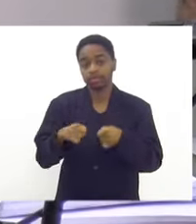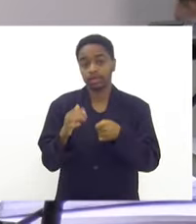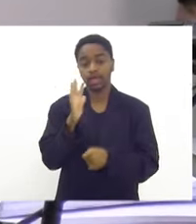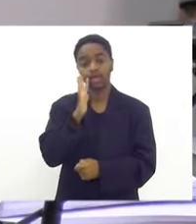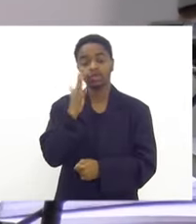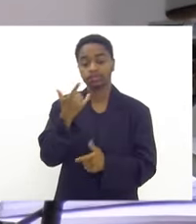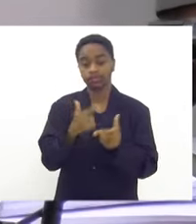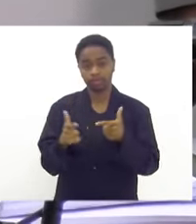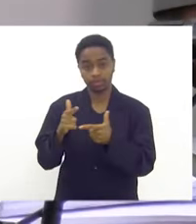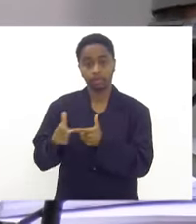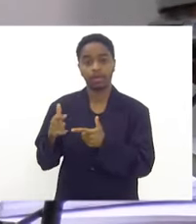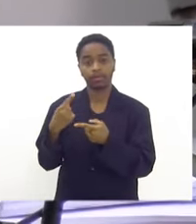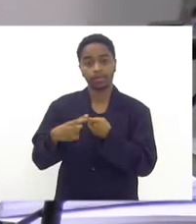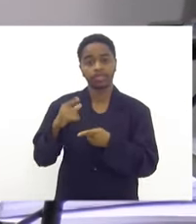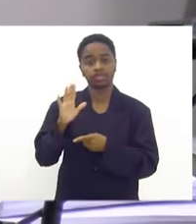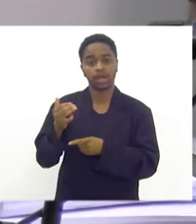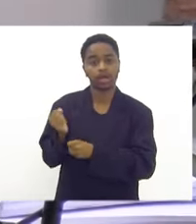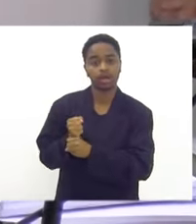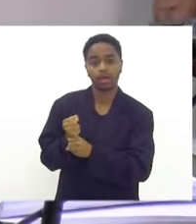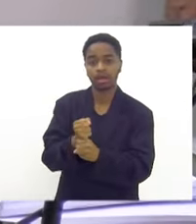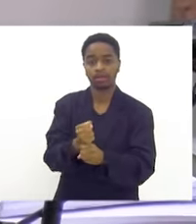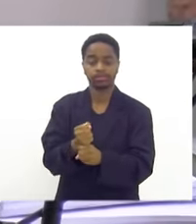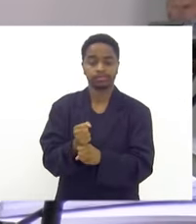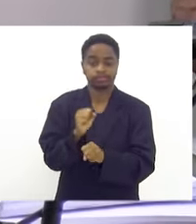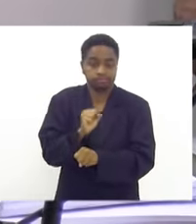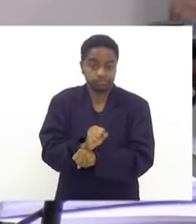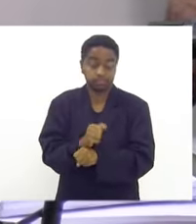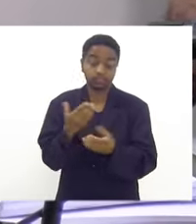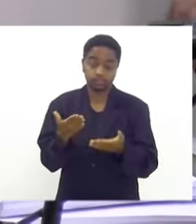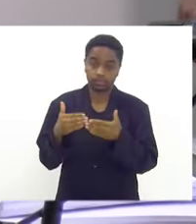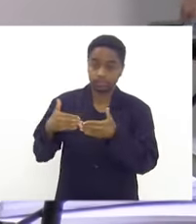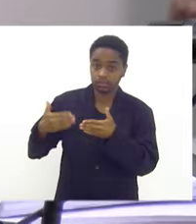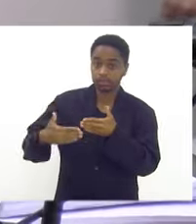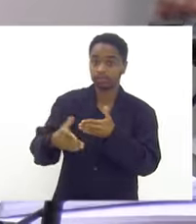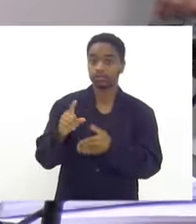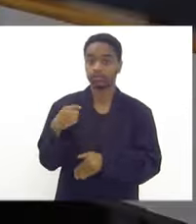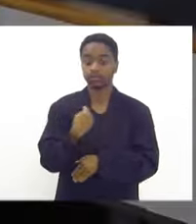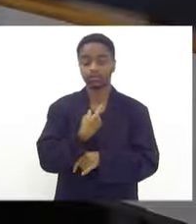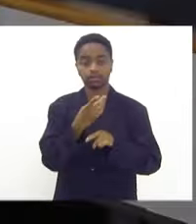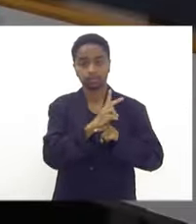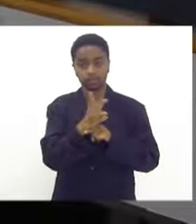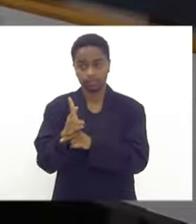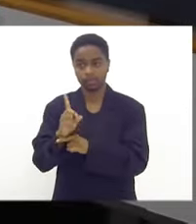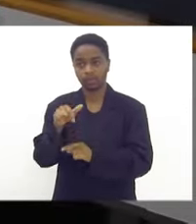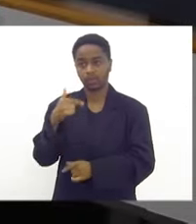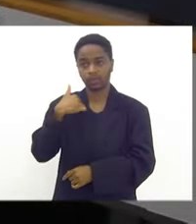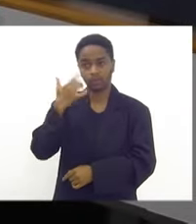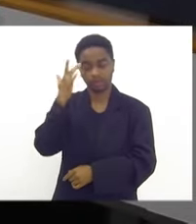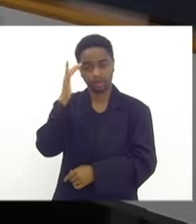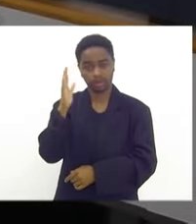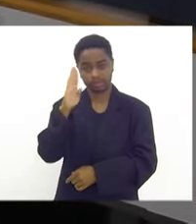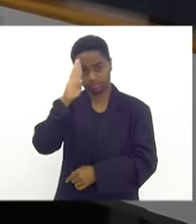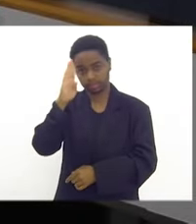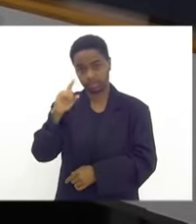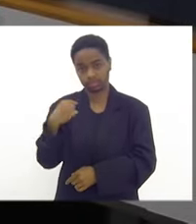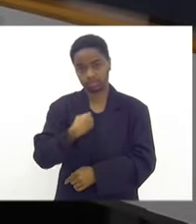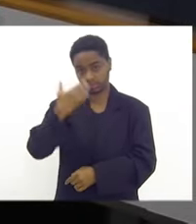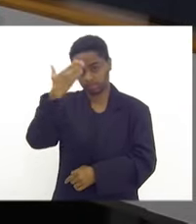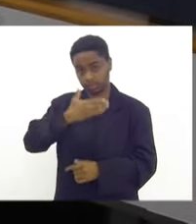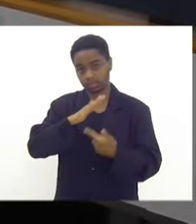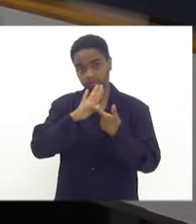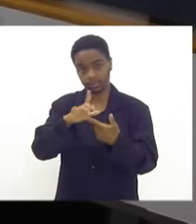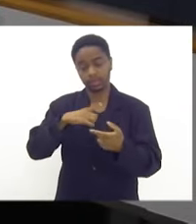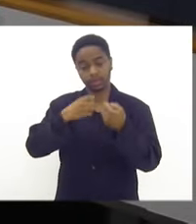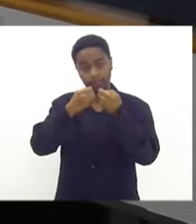esse embrolho que já tá há muito tempo então daqui para frente vamos fazer essa vistoria que eu acho que é fundamental e vamos comprovar que existe o dano